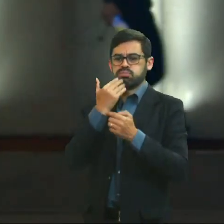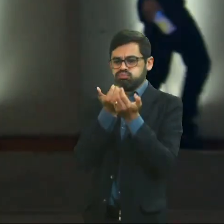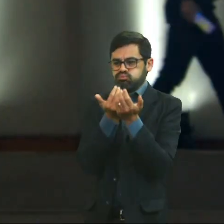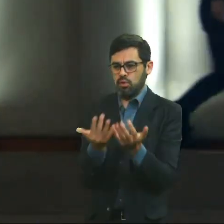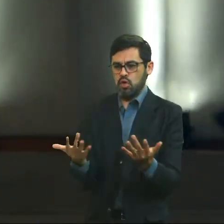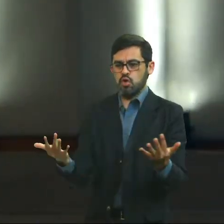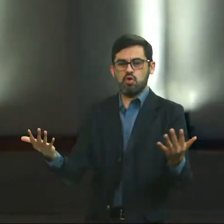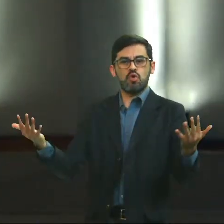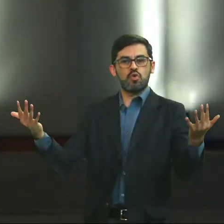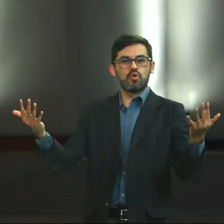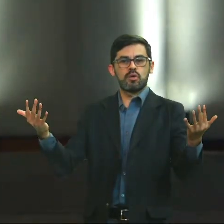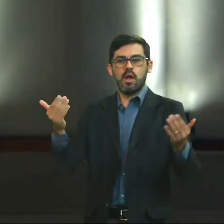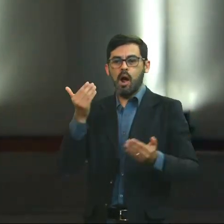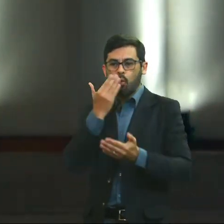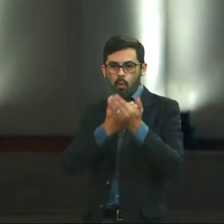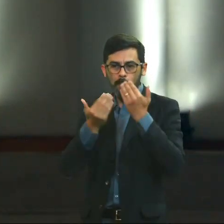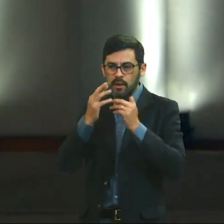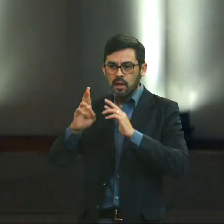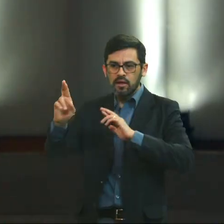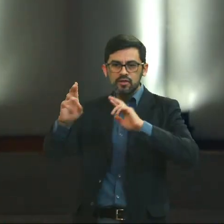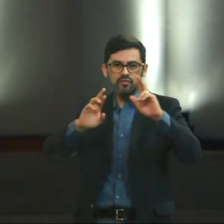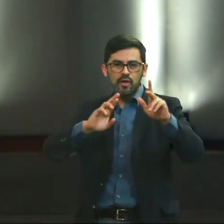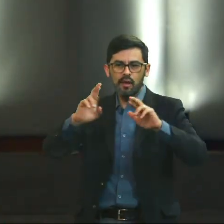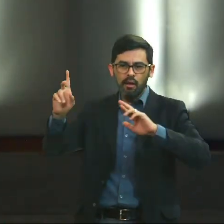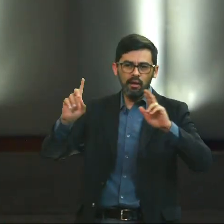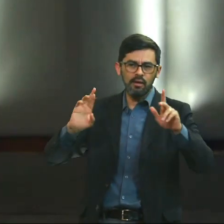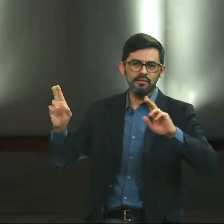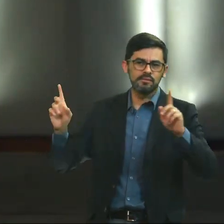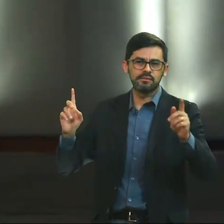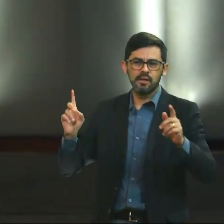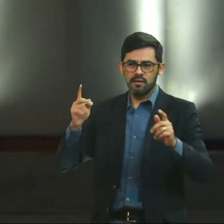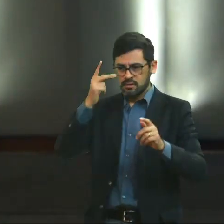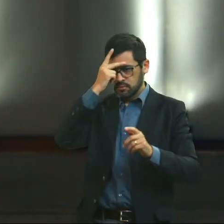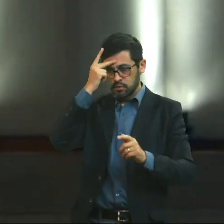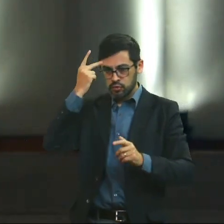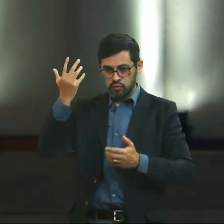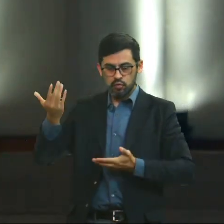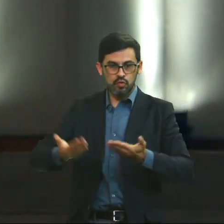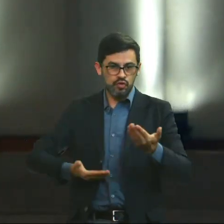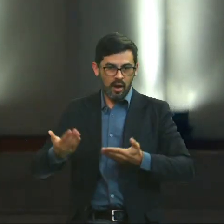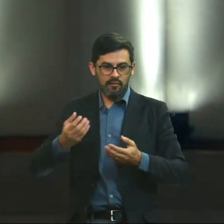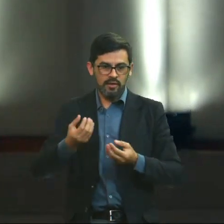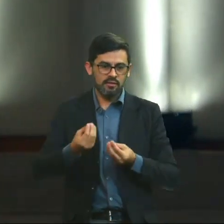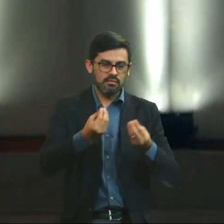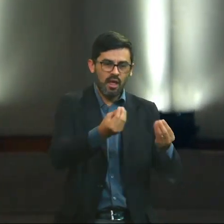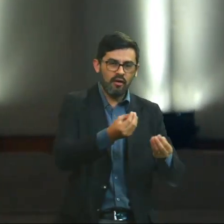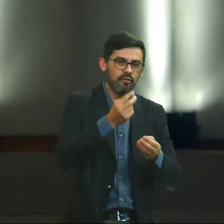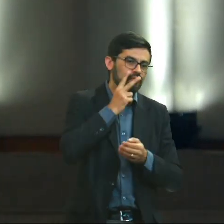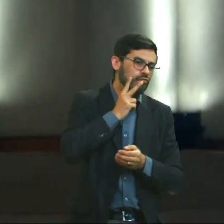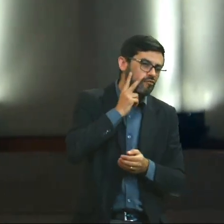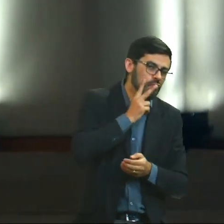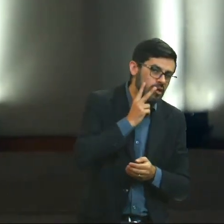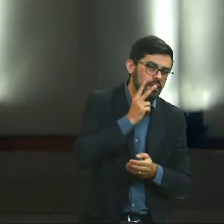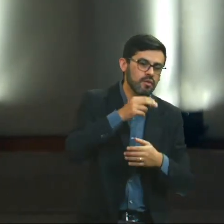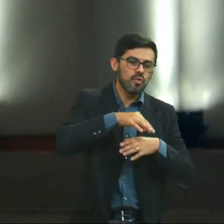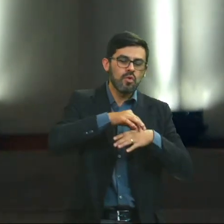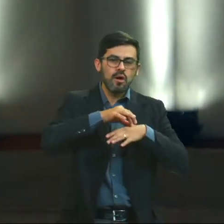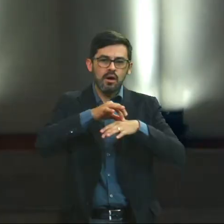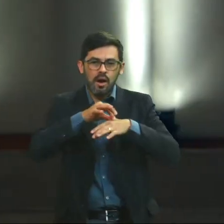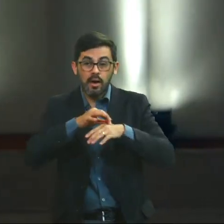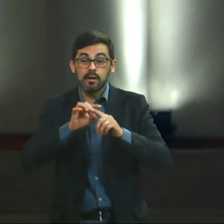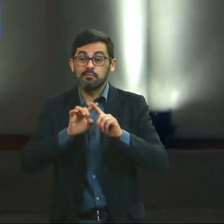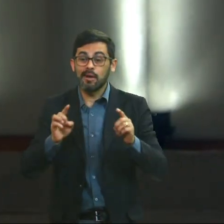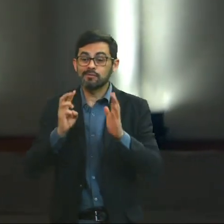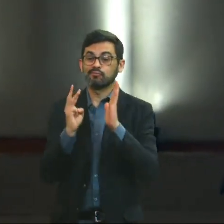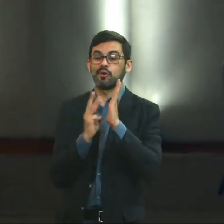outro na escola. As penás servia para eles vinho, carne. E ele tinha um